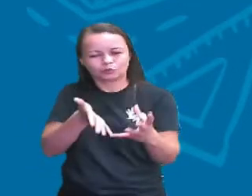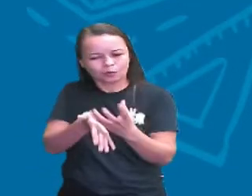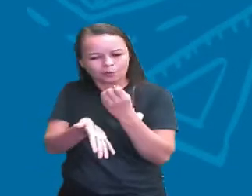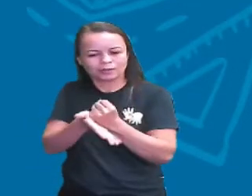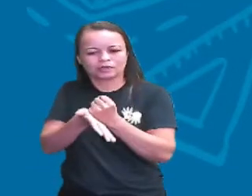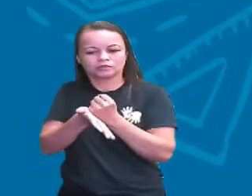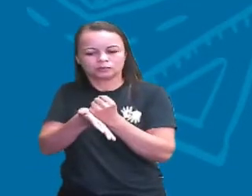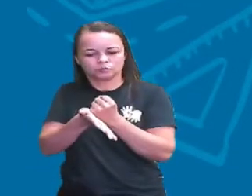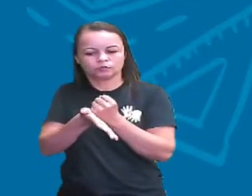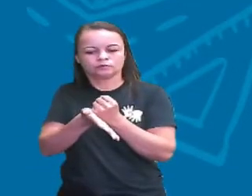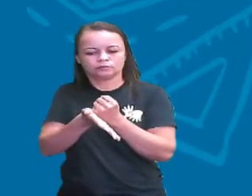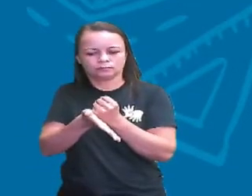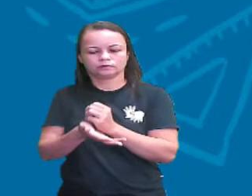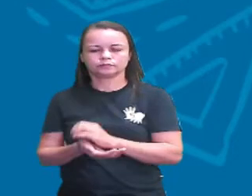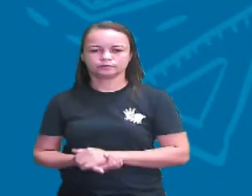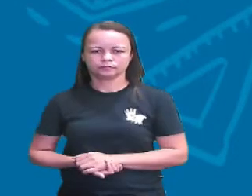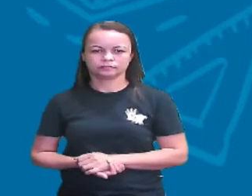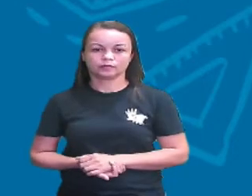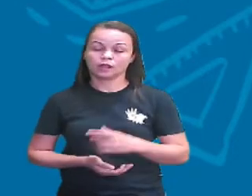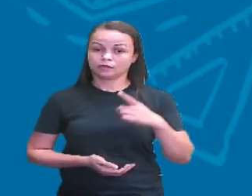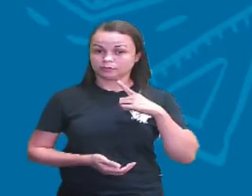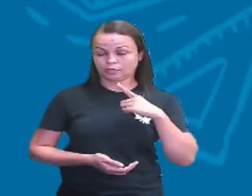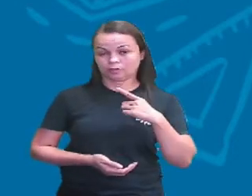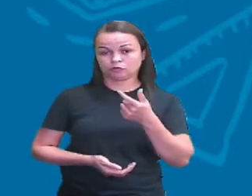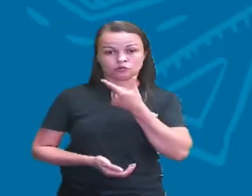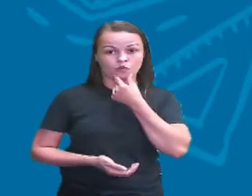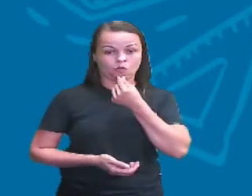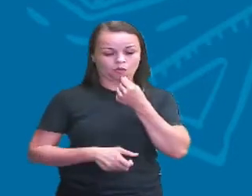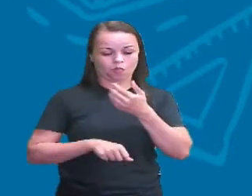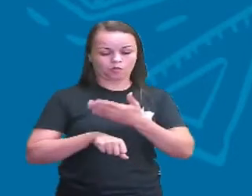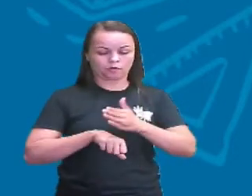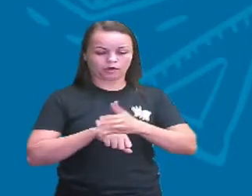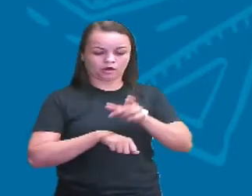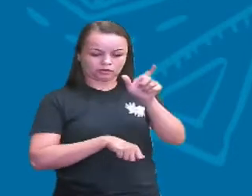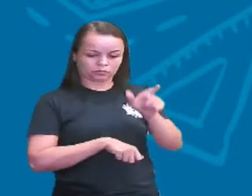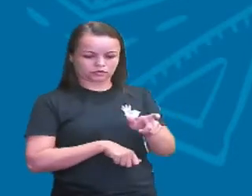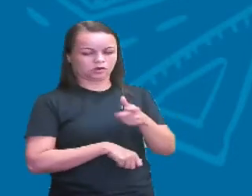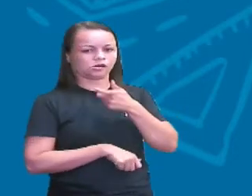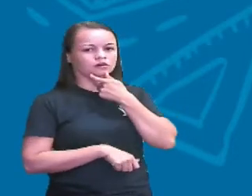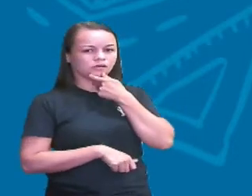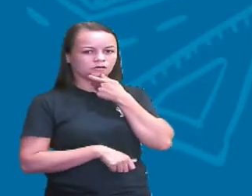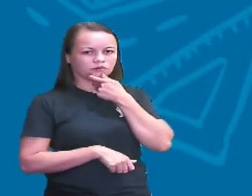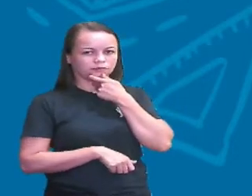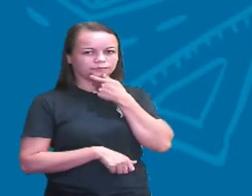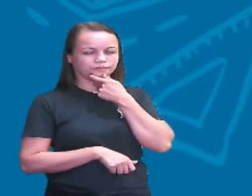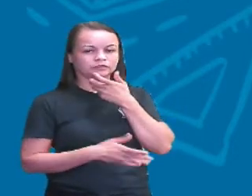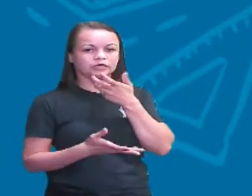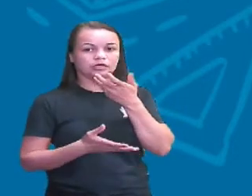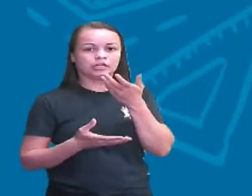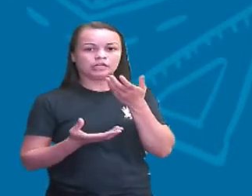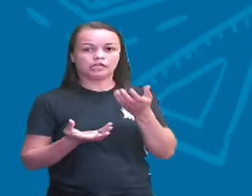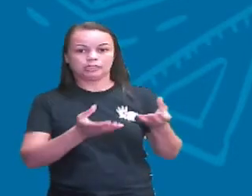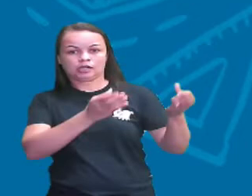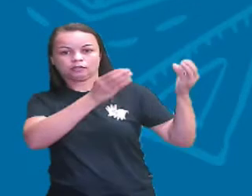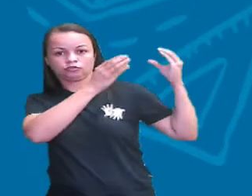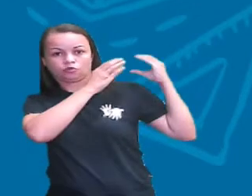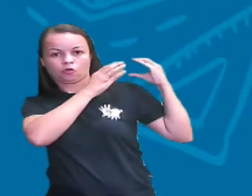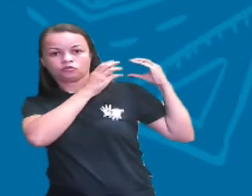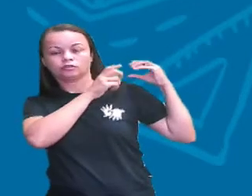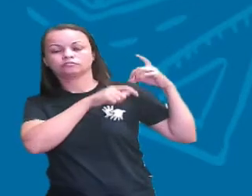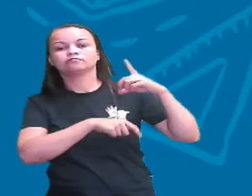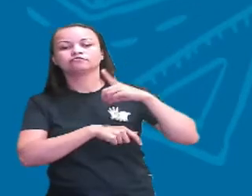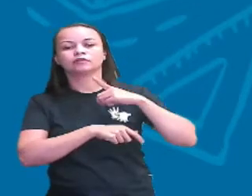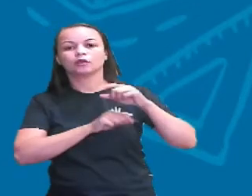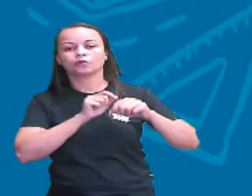né? Nós temos um homem branco, né, inglês, e nas costas dele, ele está